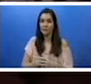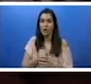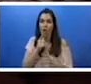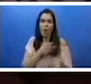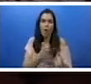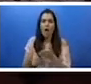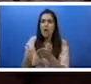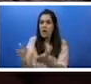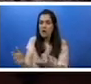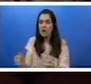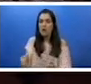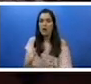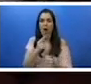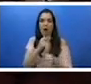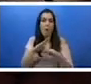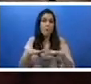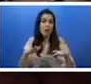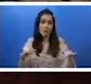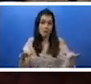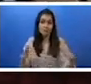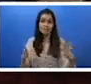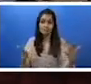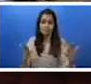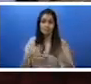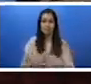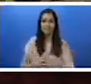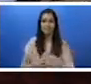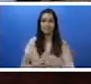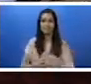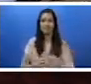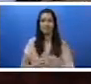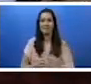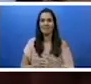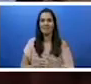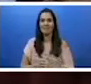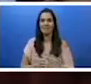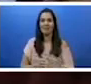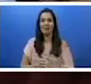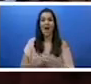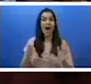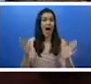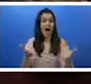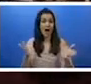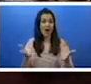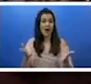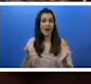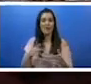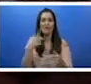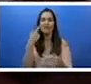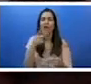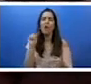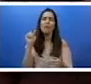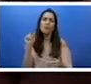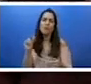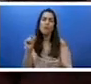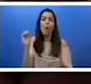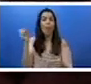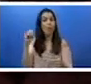Então, você pode pôr o nome do local que ele trafega. E agora, nós vamos falar um pouquinho do Outubro